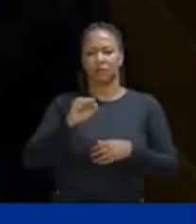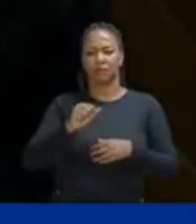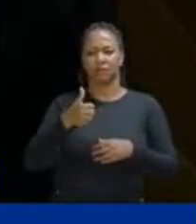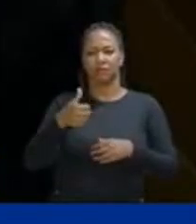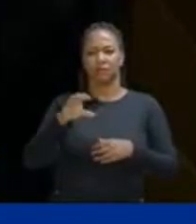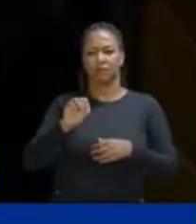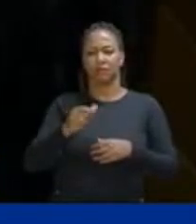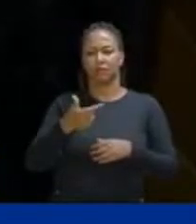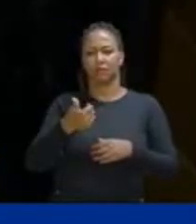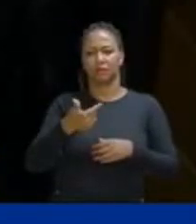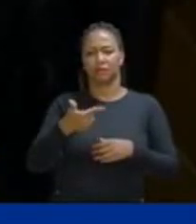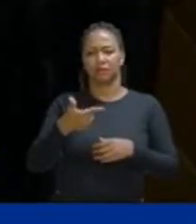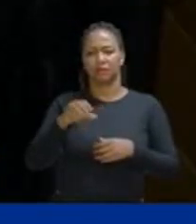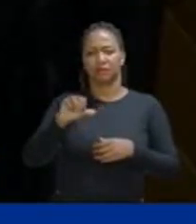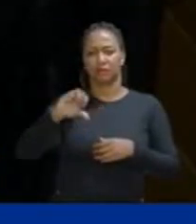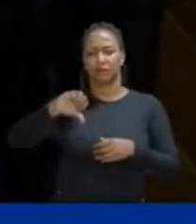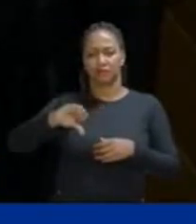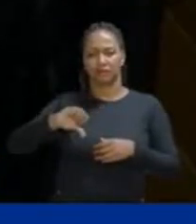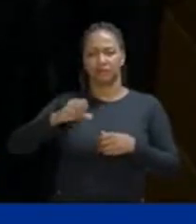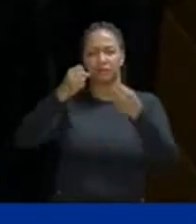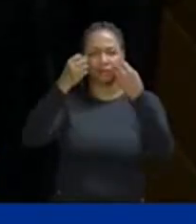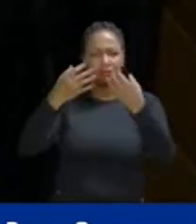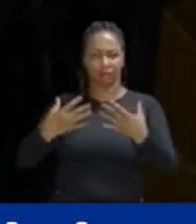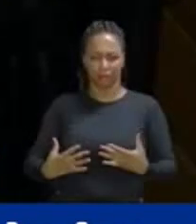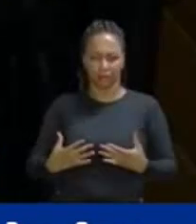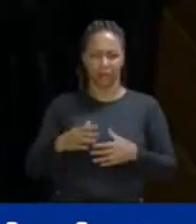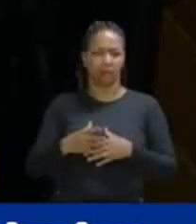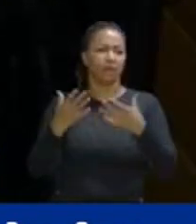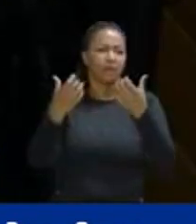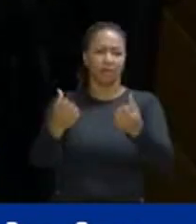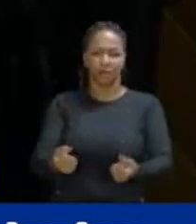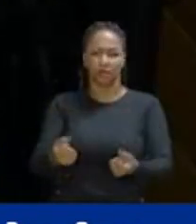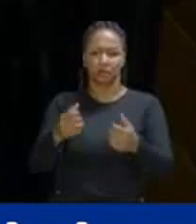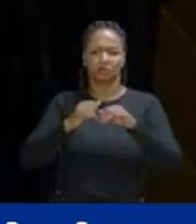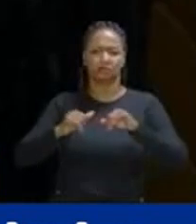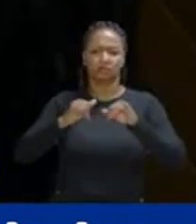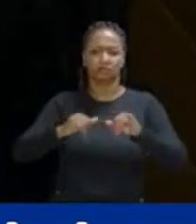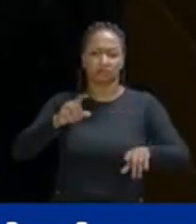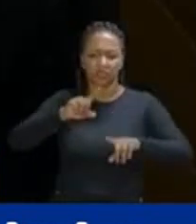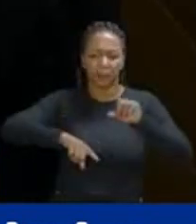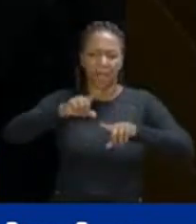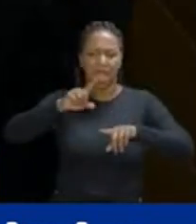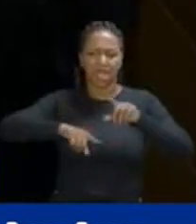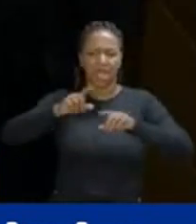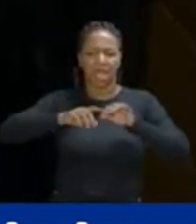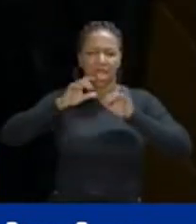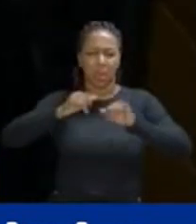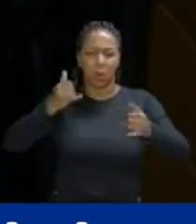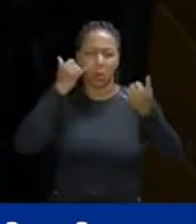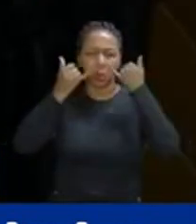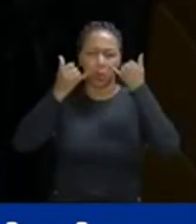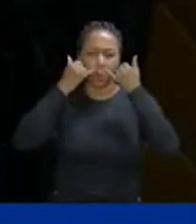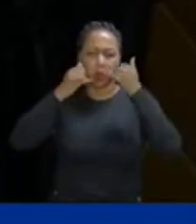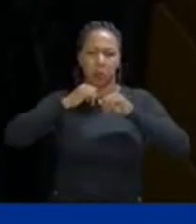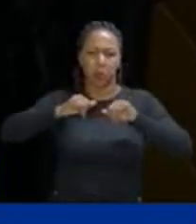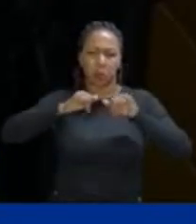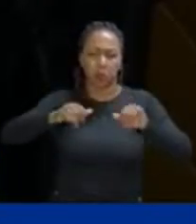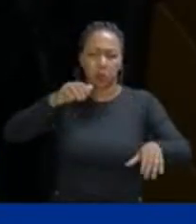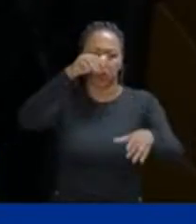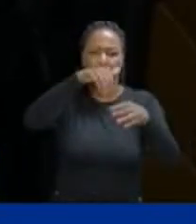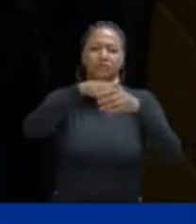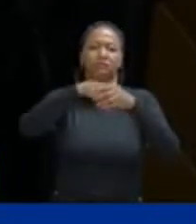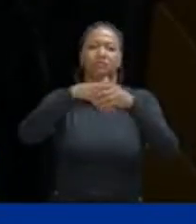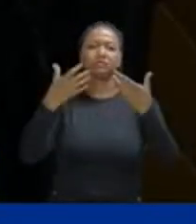23.610 de 2019. Especifica não ser permitida a veiculação de material de propaganda eleitoral em bens públicos